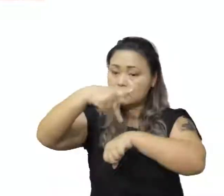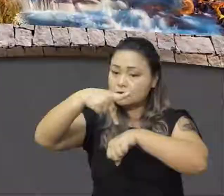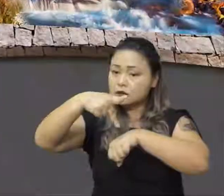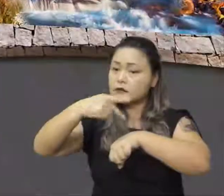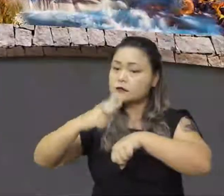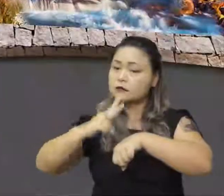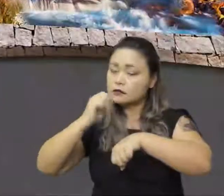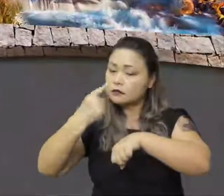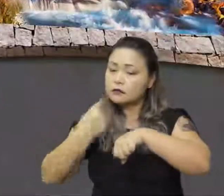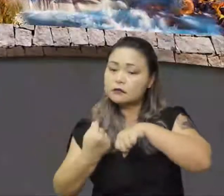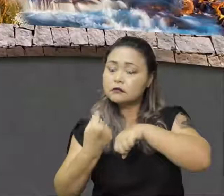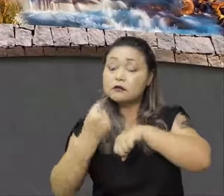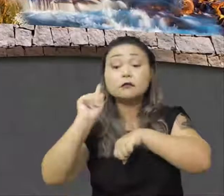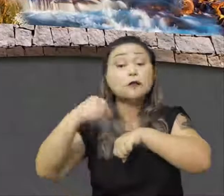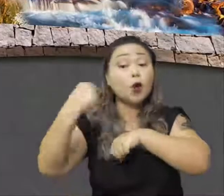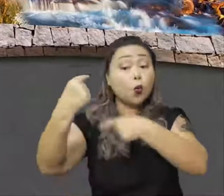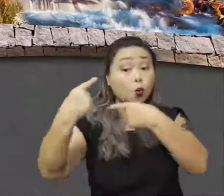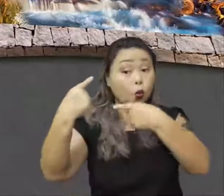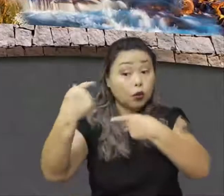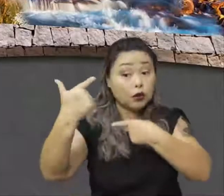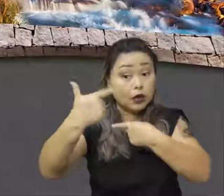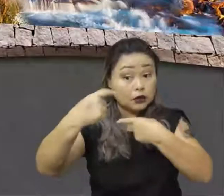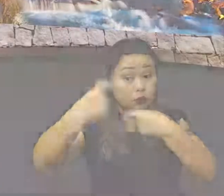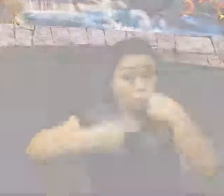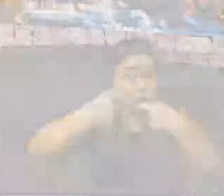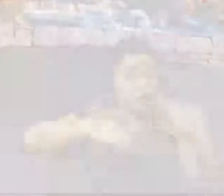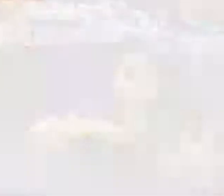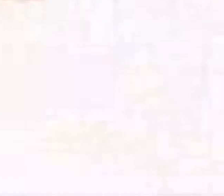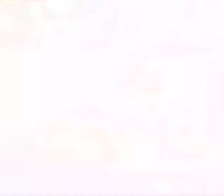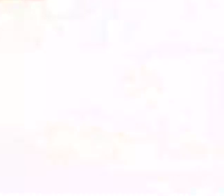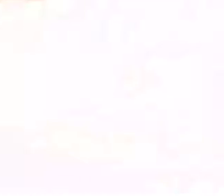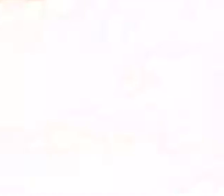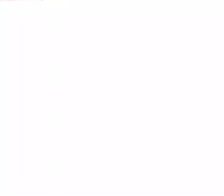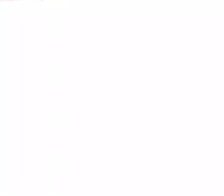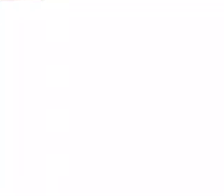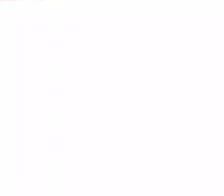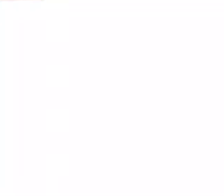que depois da Segunda Guerra Mundial, veja lá o textozinho lá, ó.